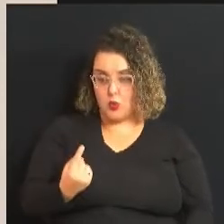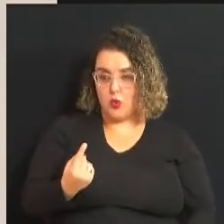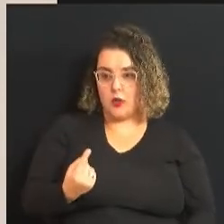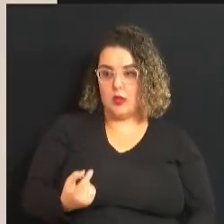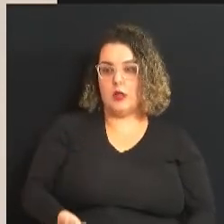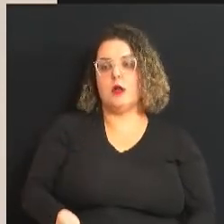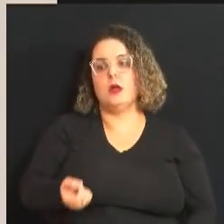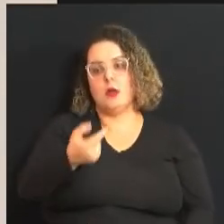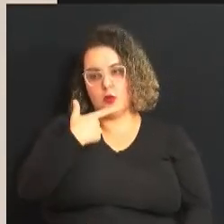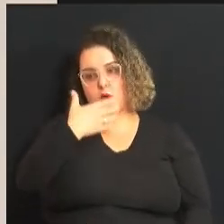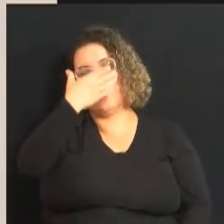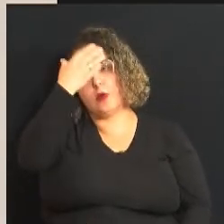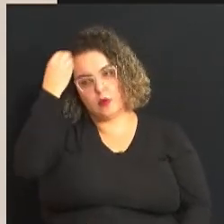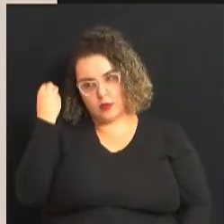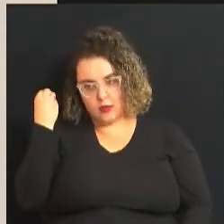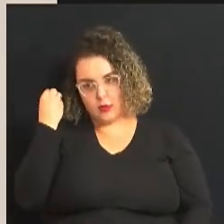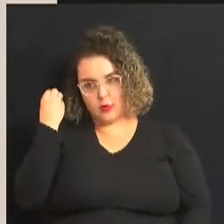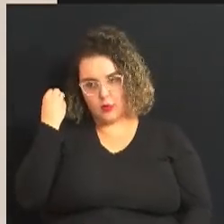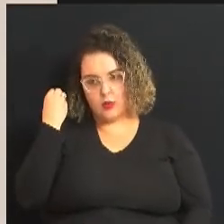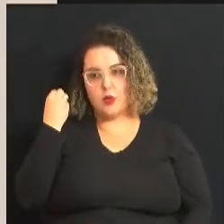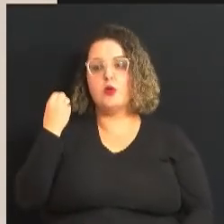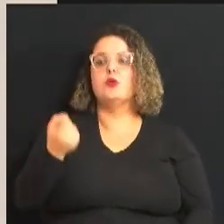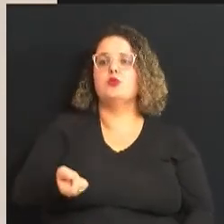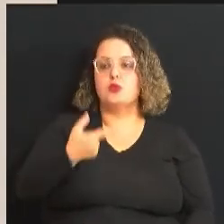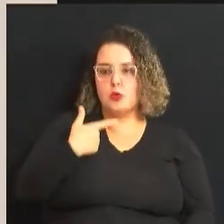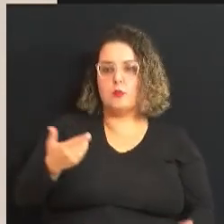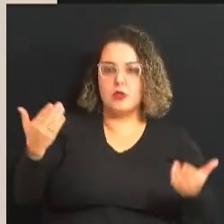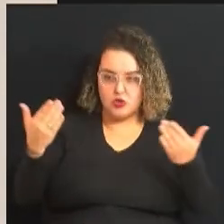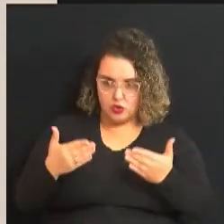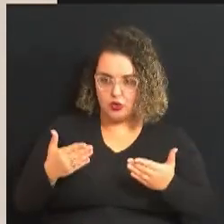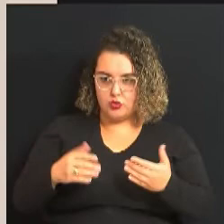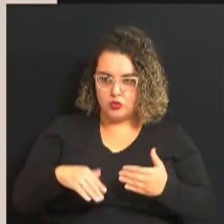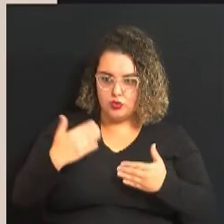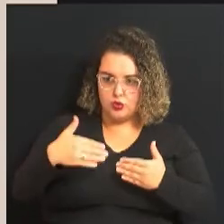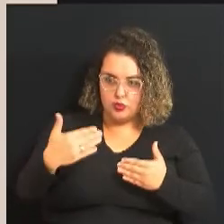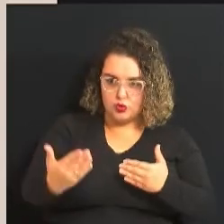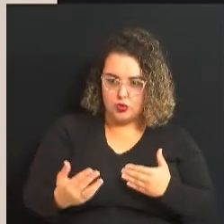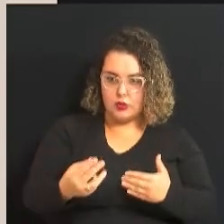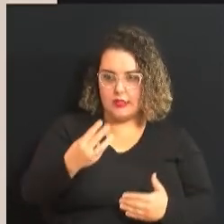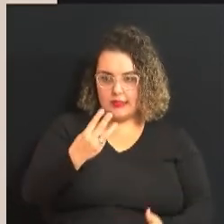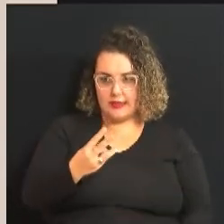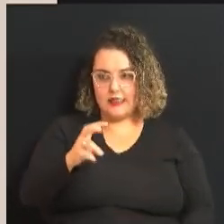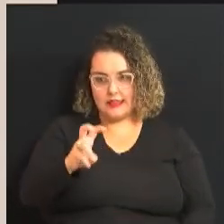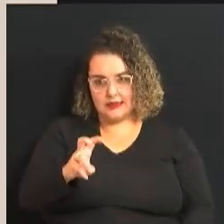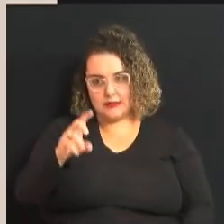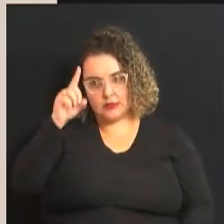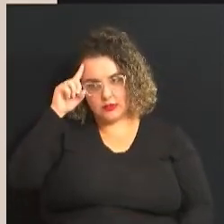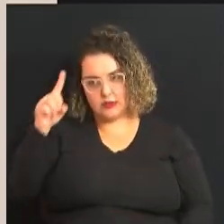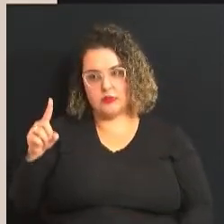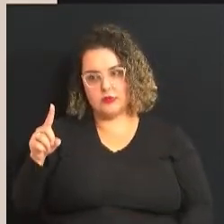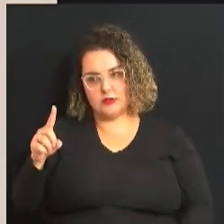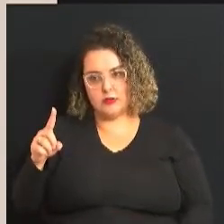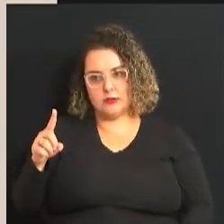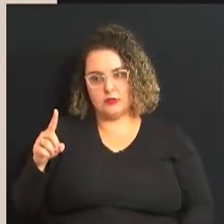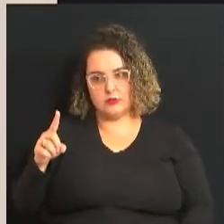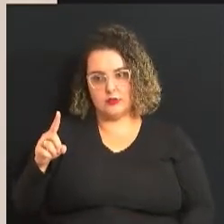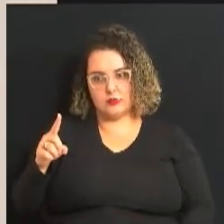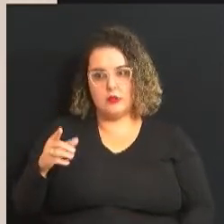que esqueceu, toma a de hoje e pelos próximos 3 a 5 dias associa um método de